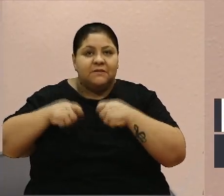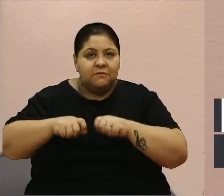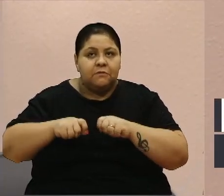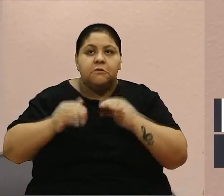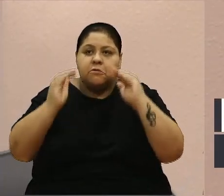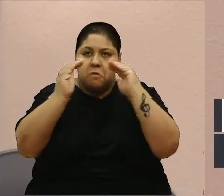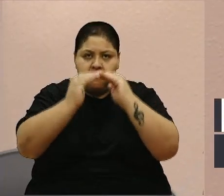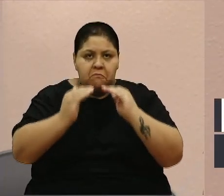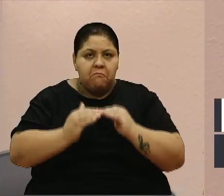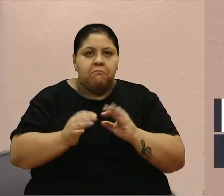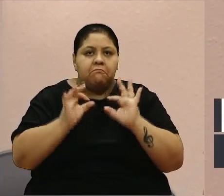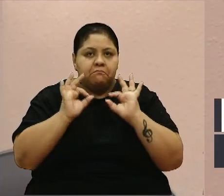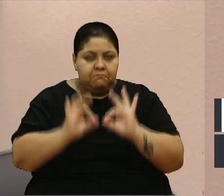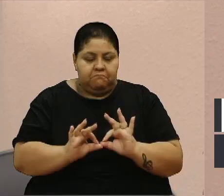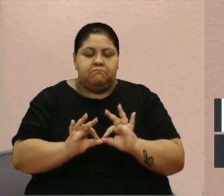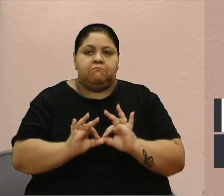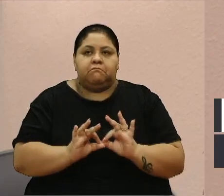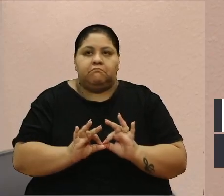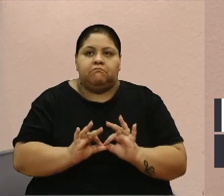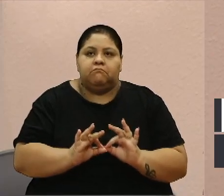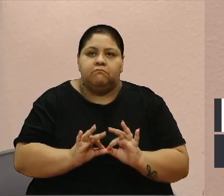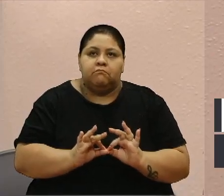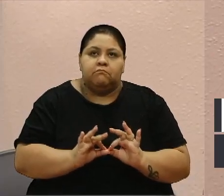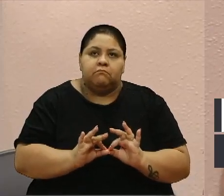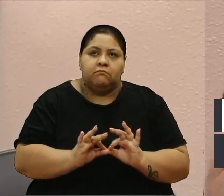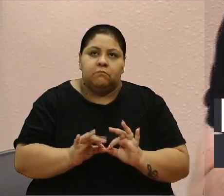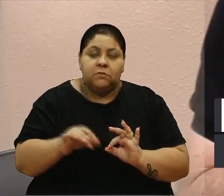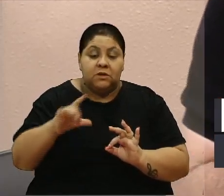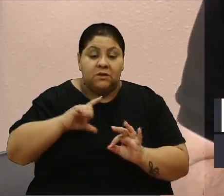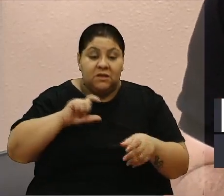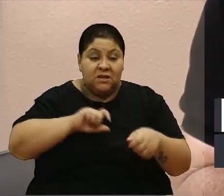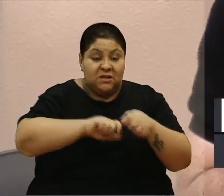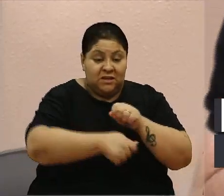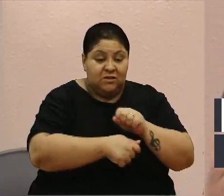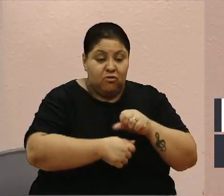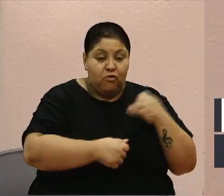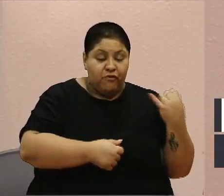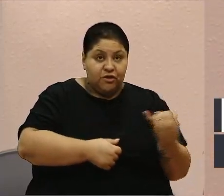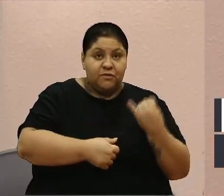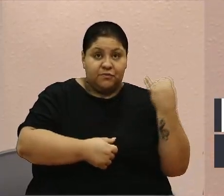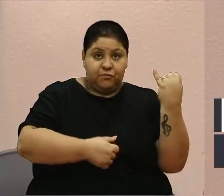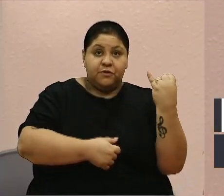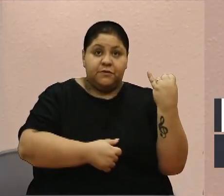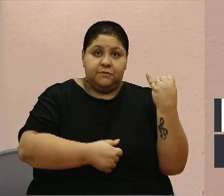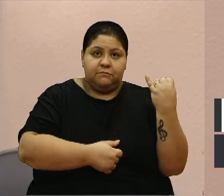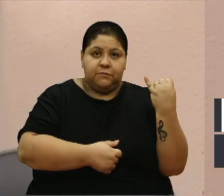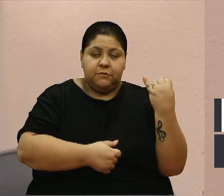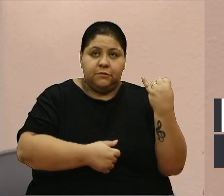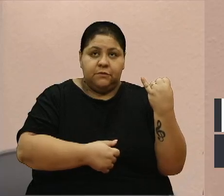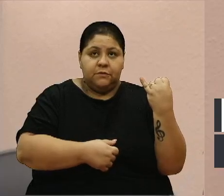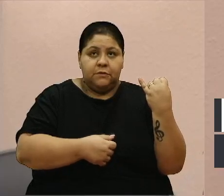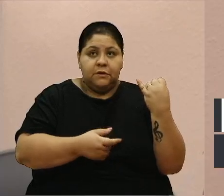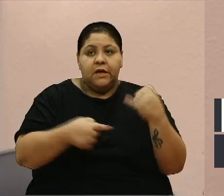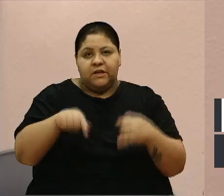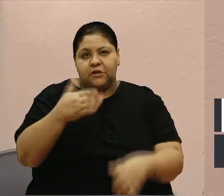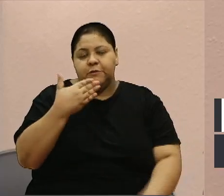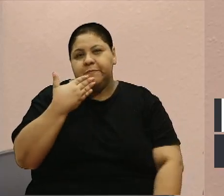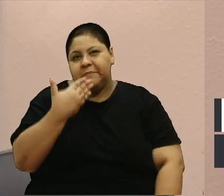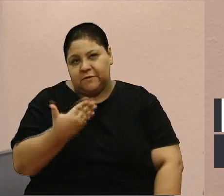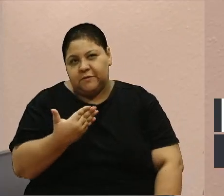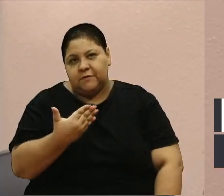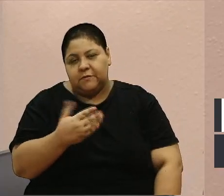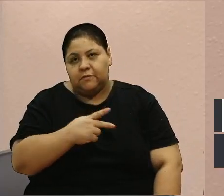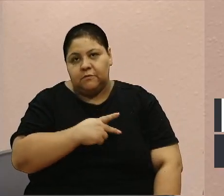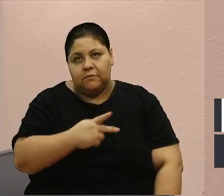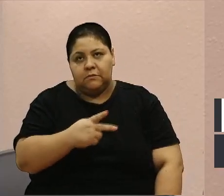concordo plenamente. Para a gente ter investimento significativo, a gente pede para o